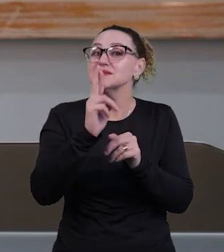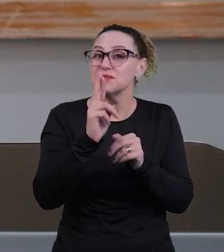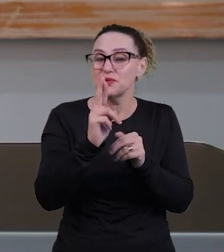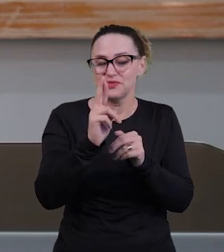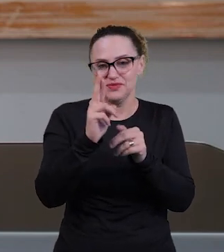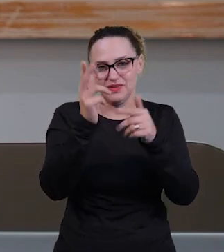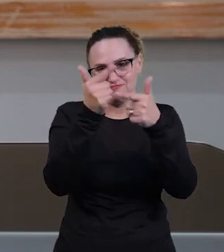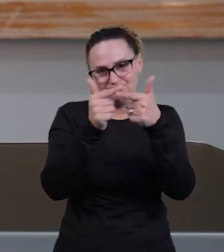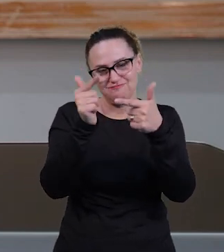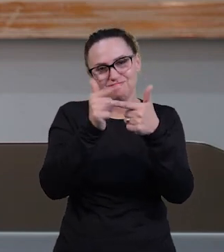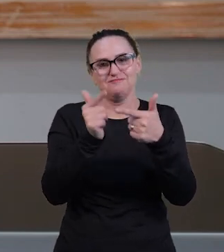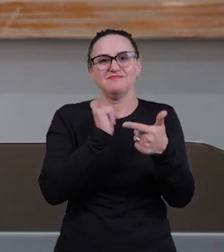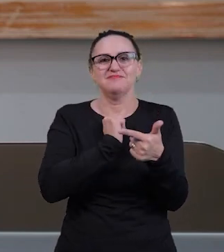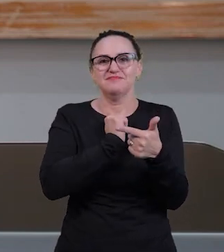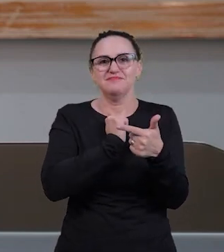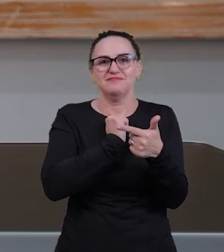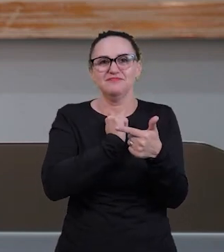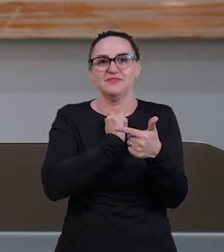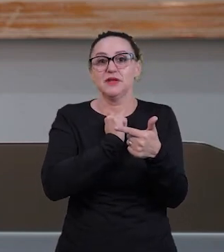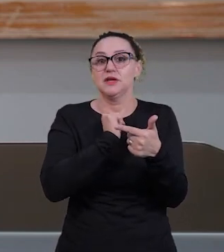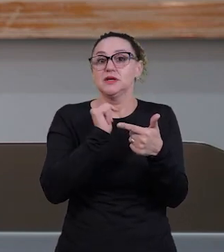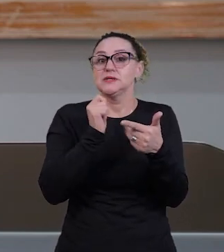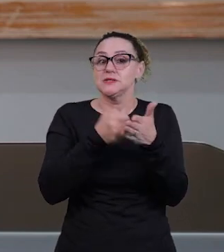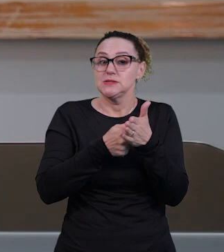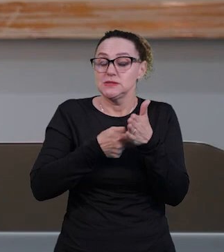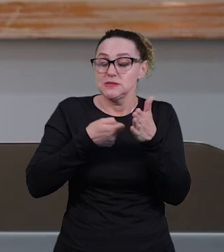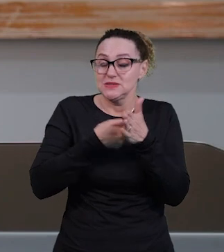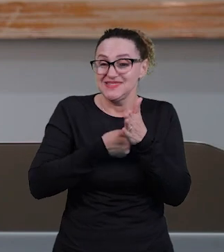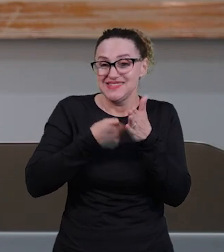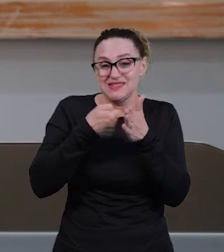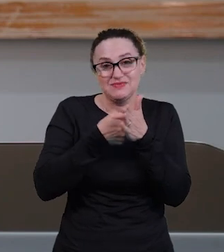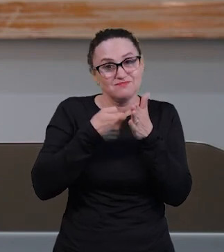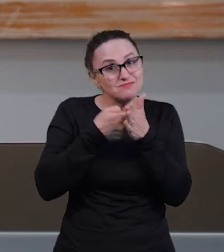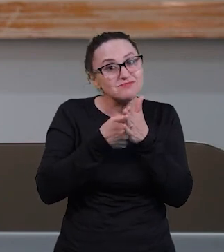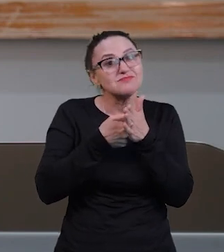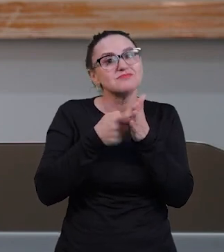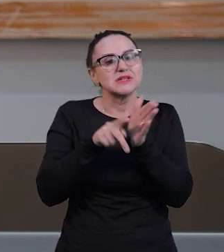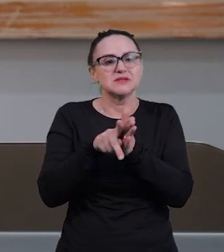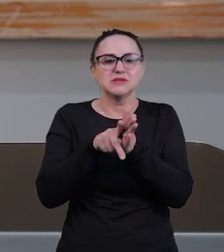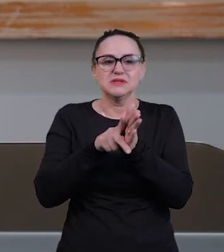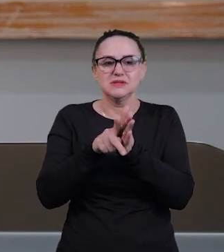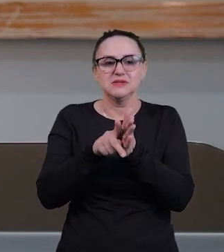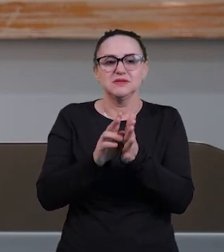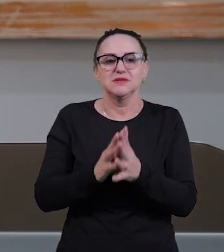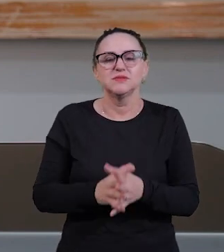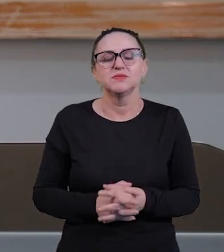essa problematização, o que dá um limite para as nossas pesquisas.